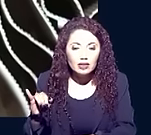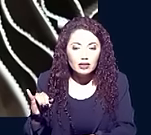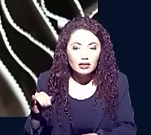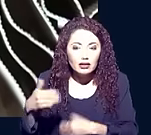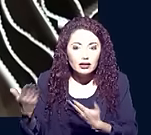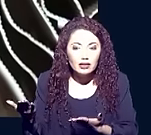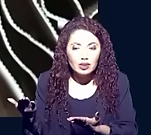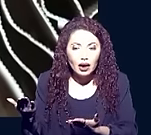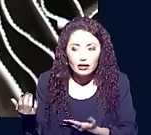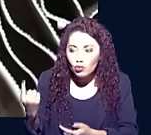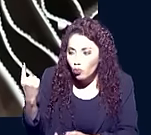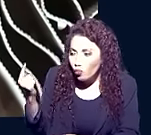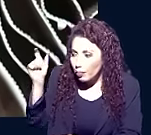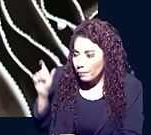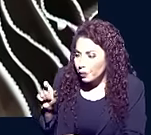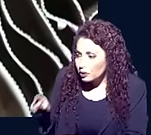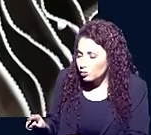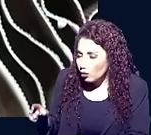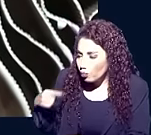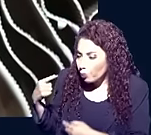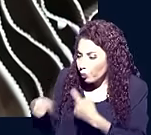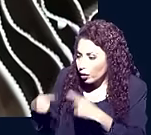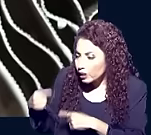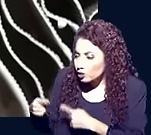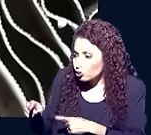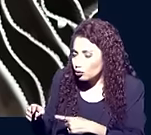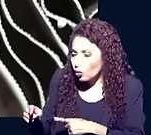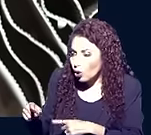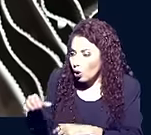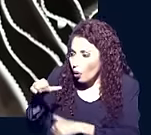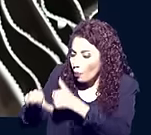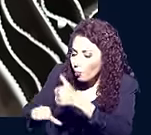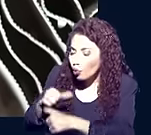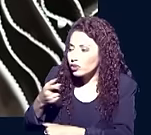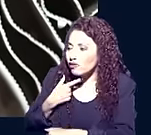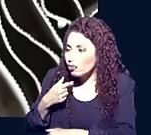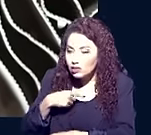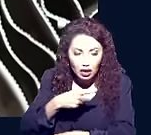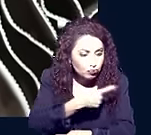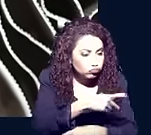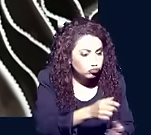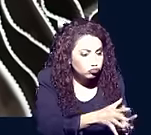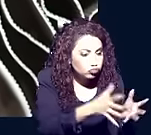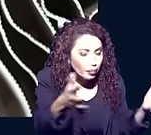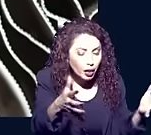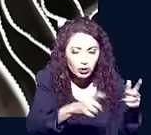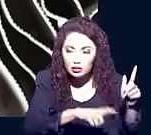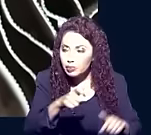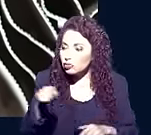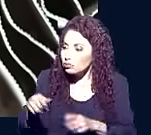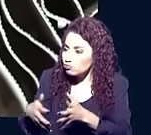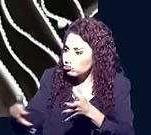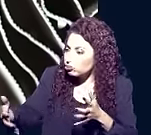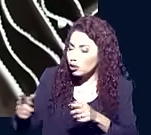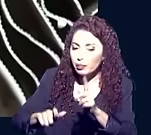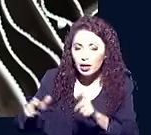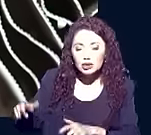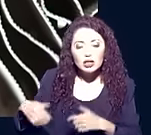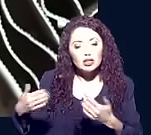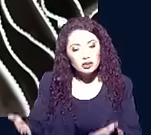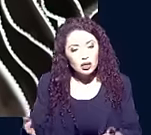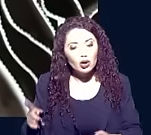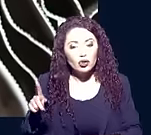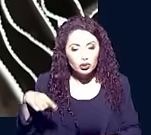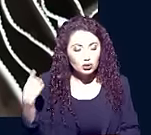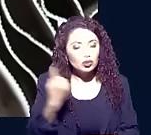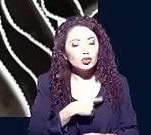modifica a vontade de 500 e tantos então nós temos que apresentar eu já propus ao presidente Pacheco que o congresso apresente que nós temos que